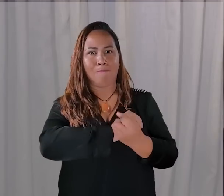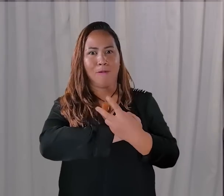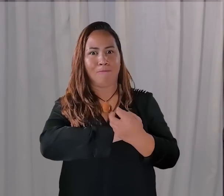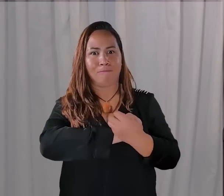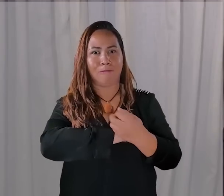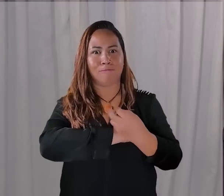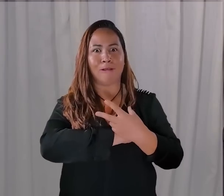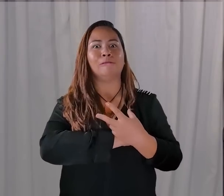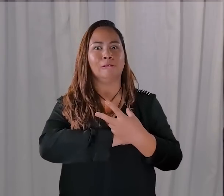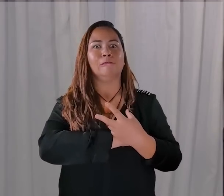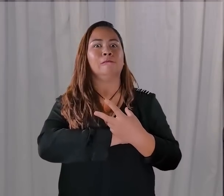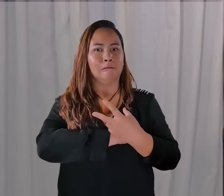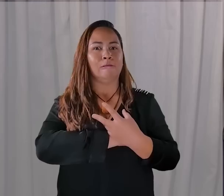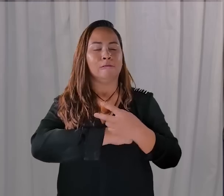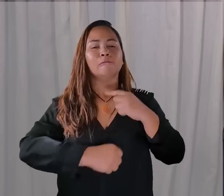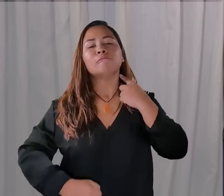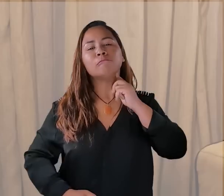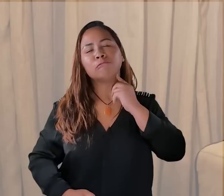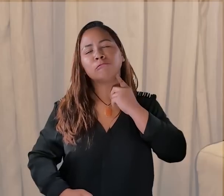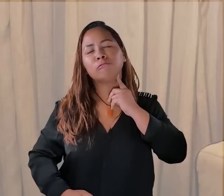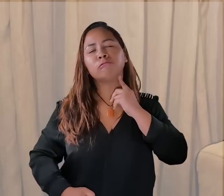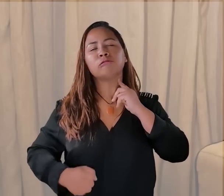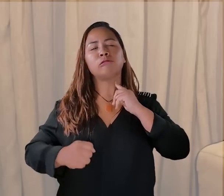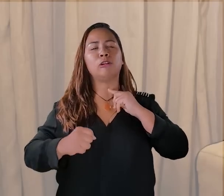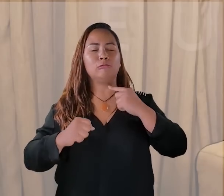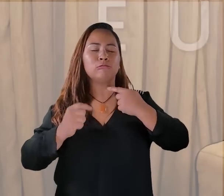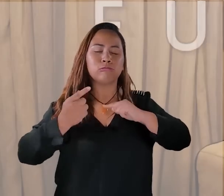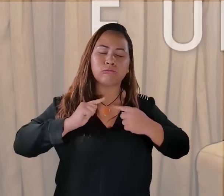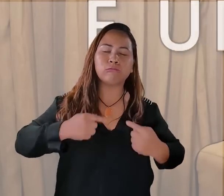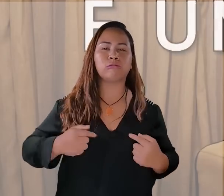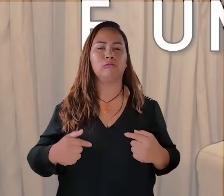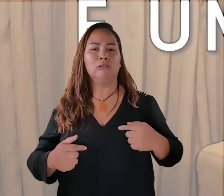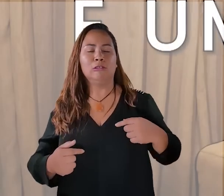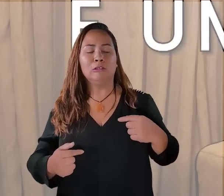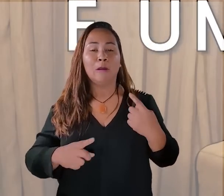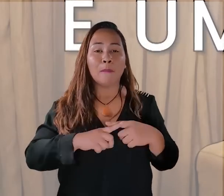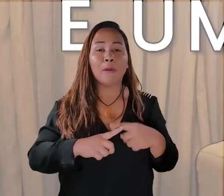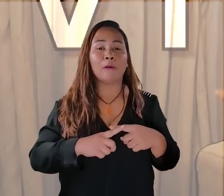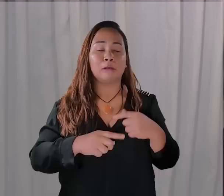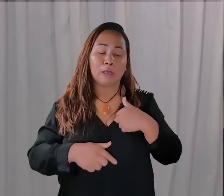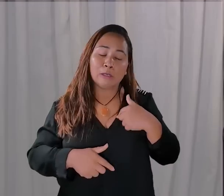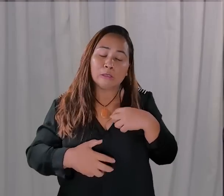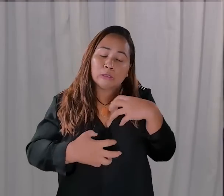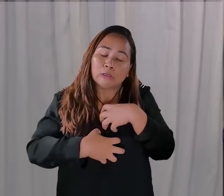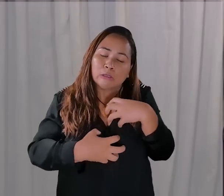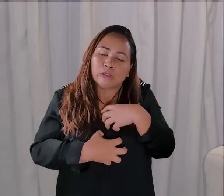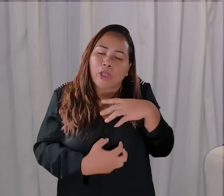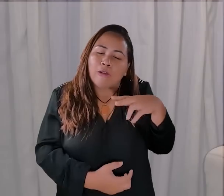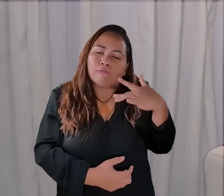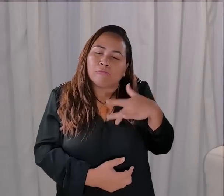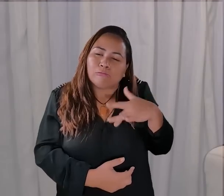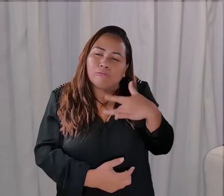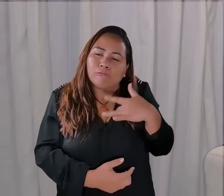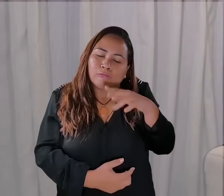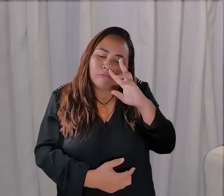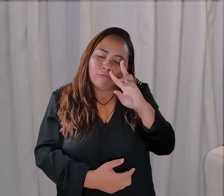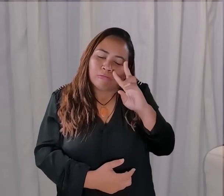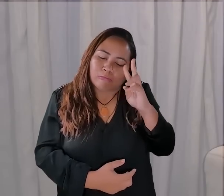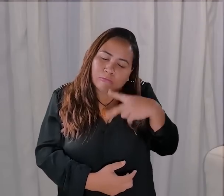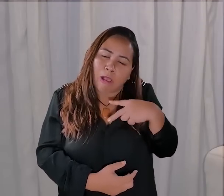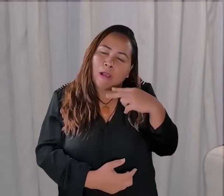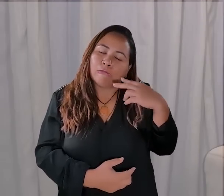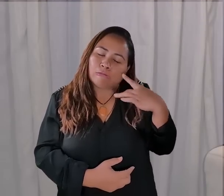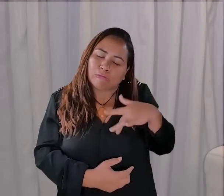e me colocava naquele lugar de vítima. Então quem é vítima é um coitado. Então o coitado tem que morar mal,